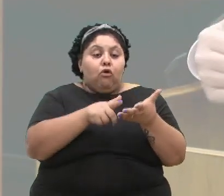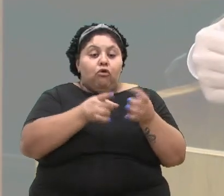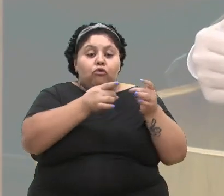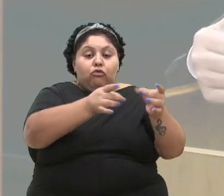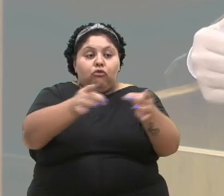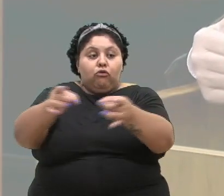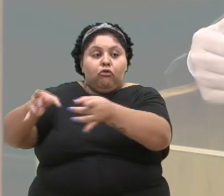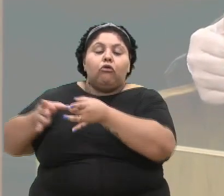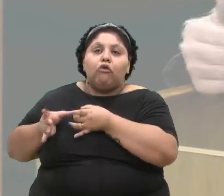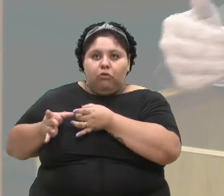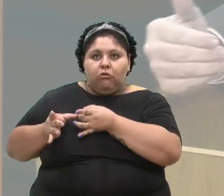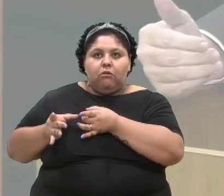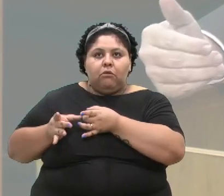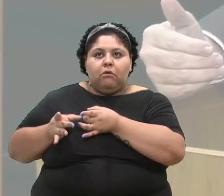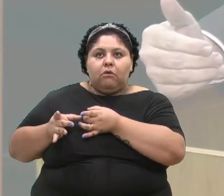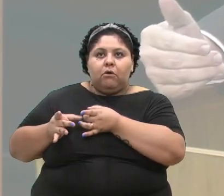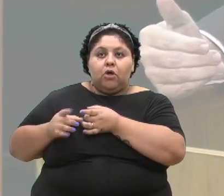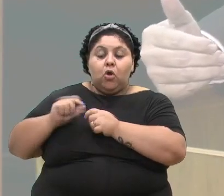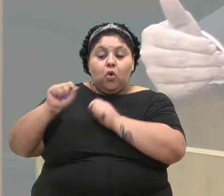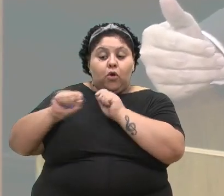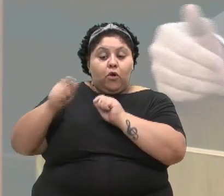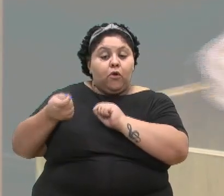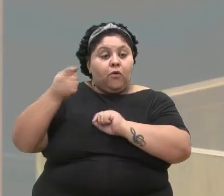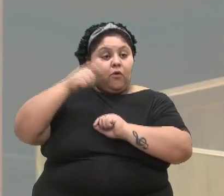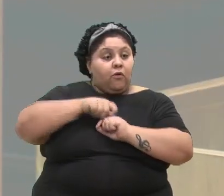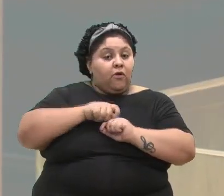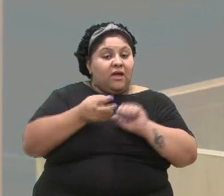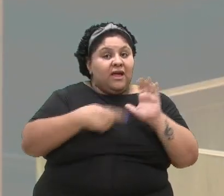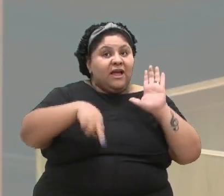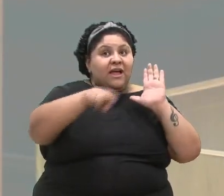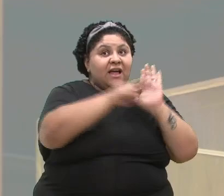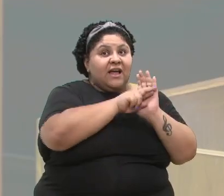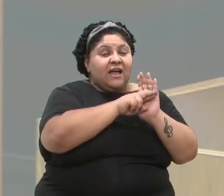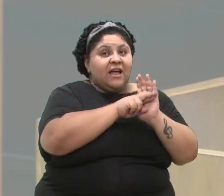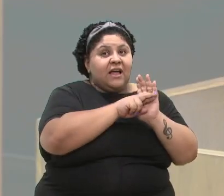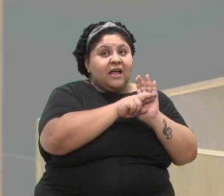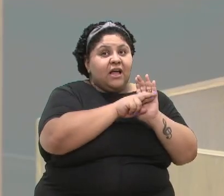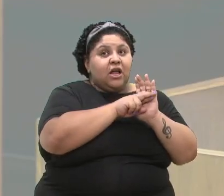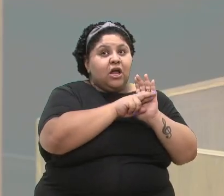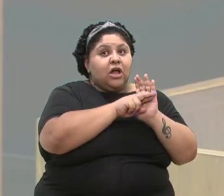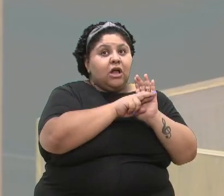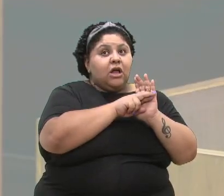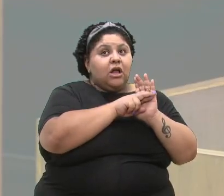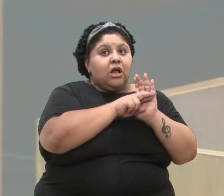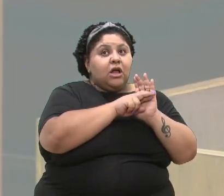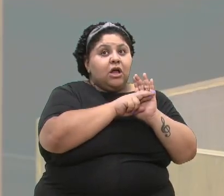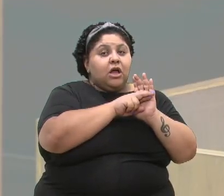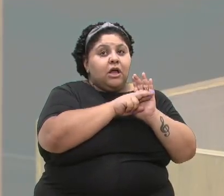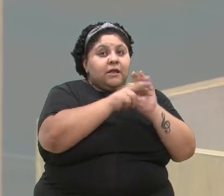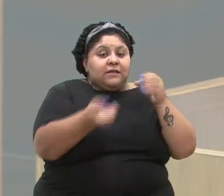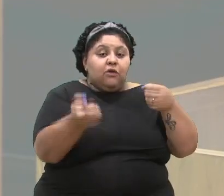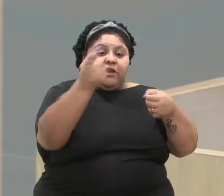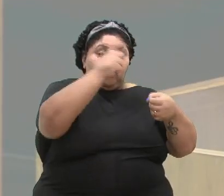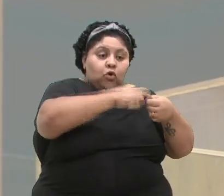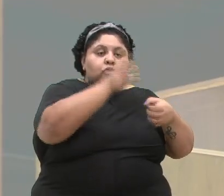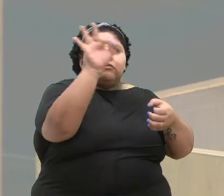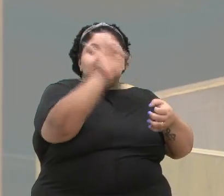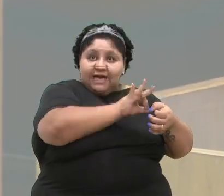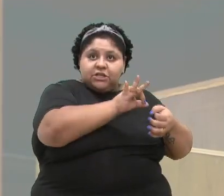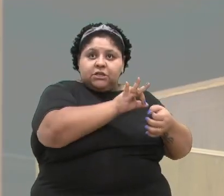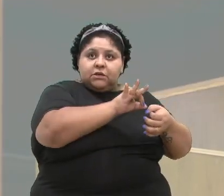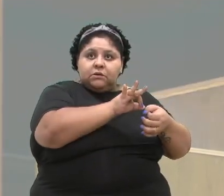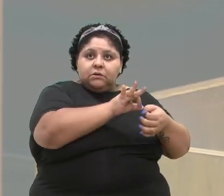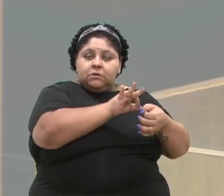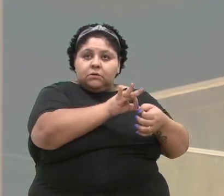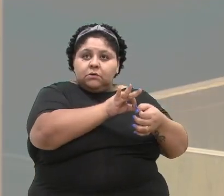o resultado. O que deveria ser é resultado. Deu lucro, taxa. Deu pouco lucro, taxa menos.